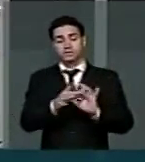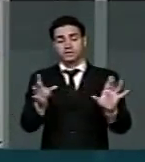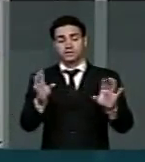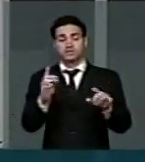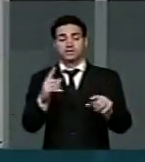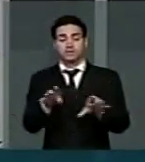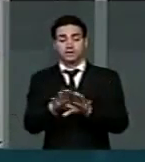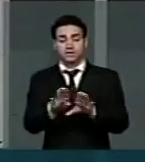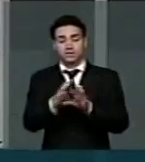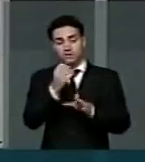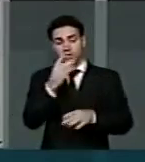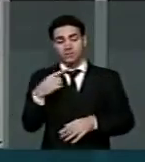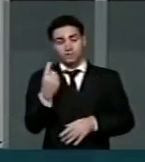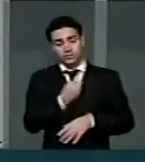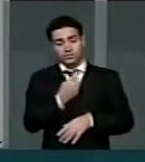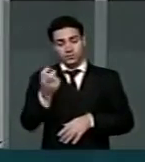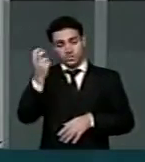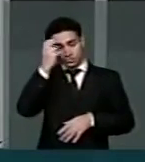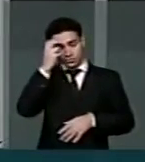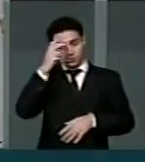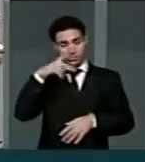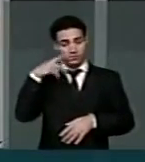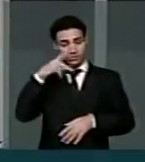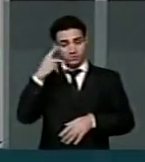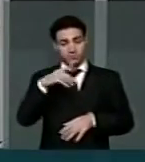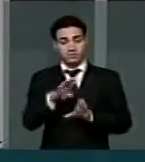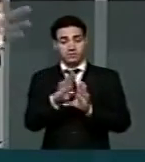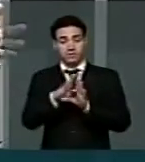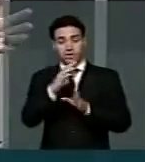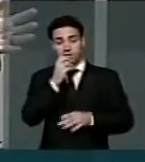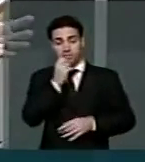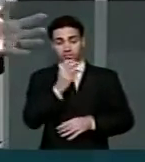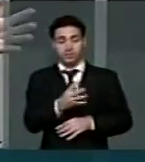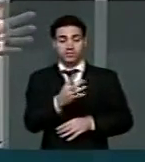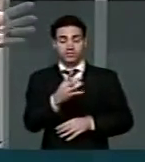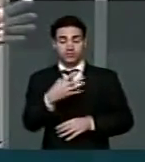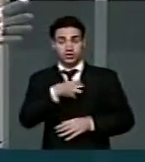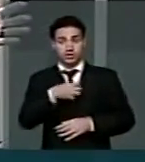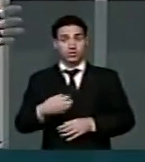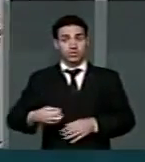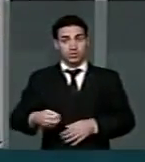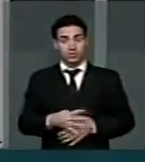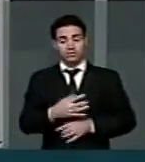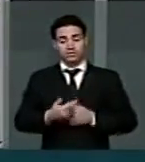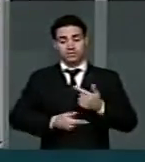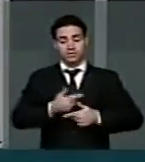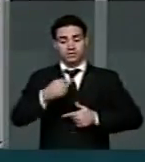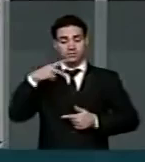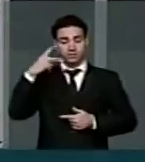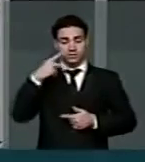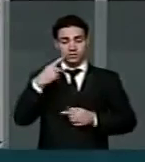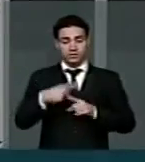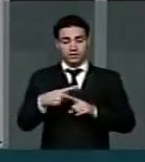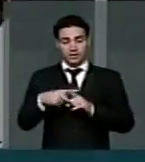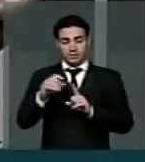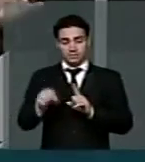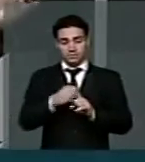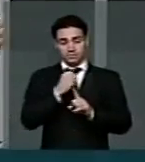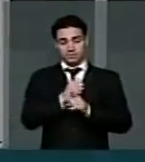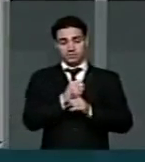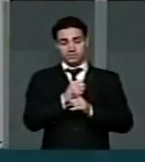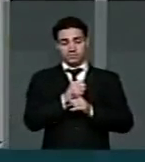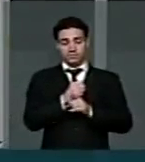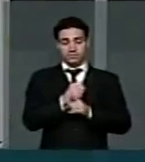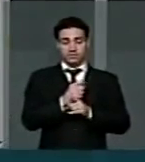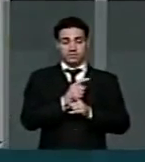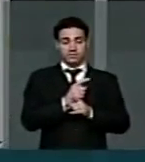para a nossa cultura política, é bom para esse jeito de novo de fazer política que a sociedade, de maneira